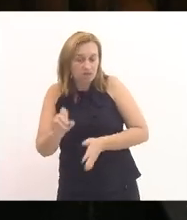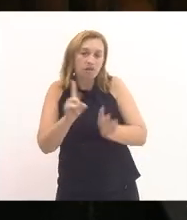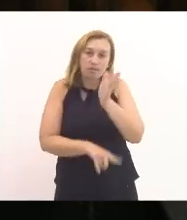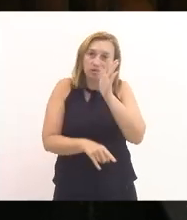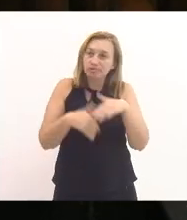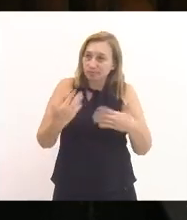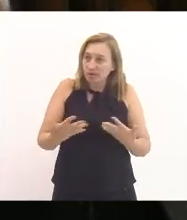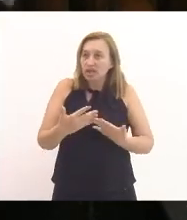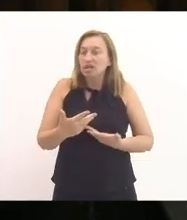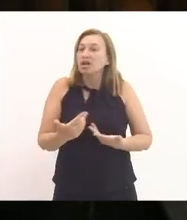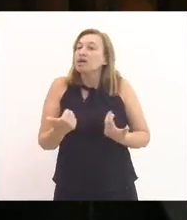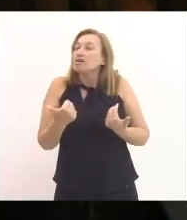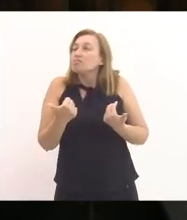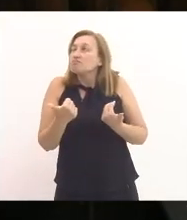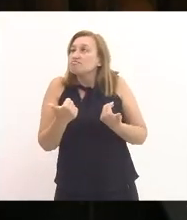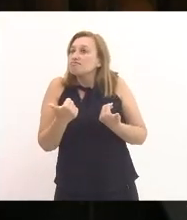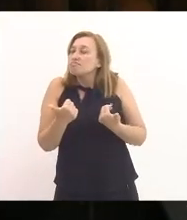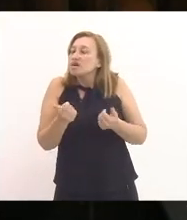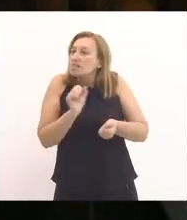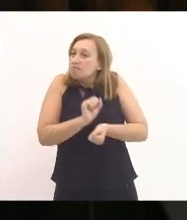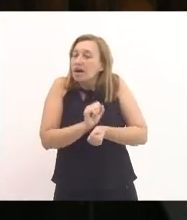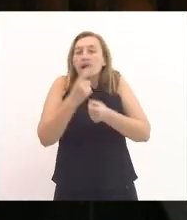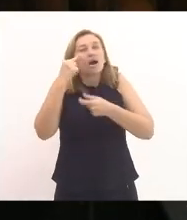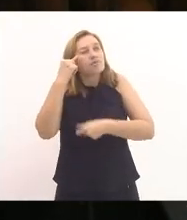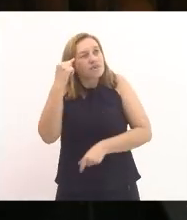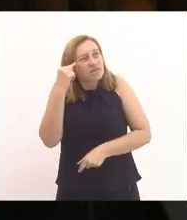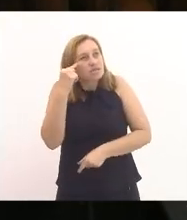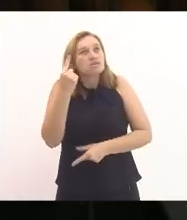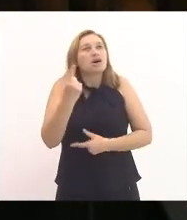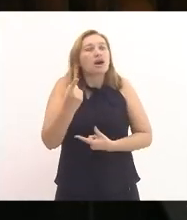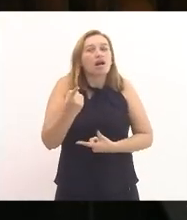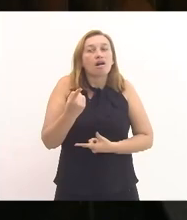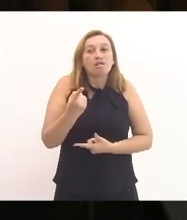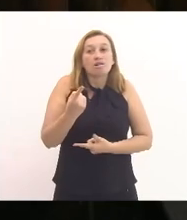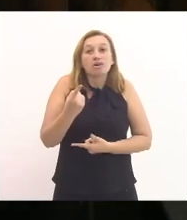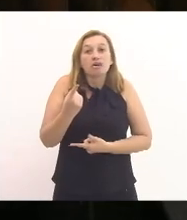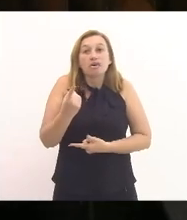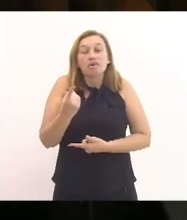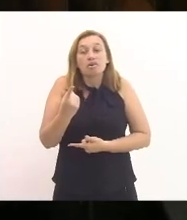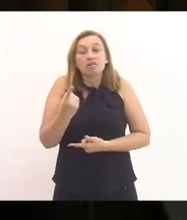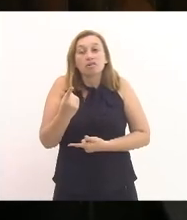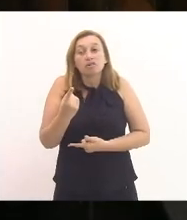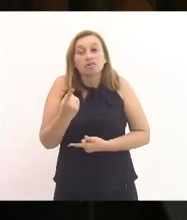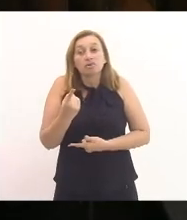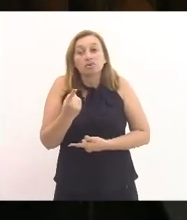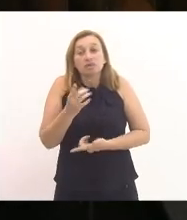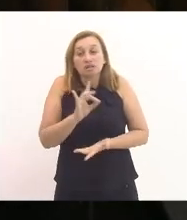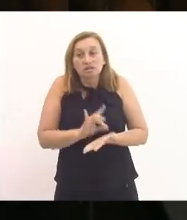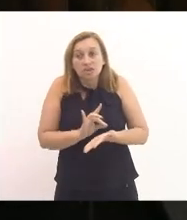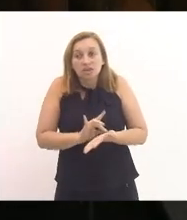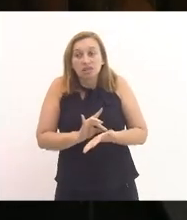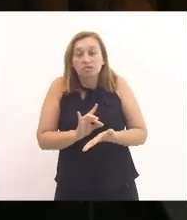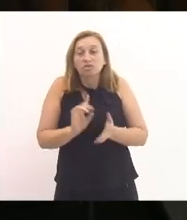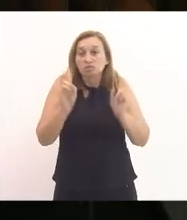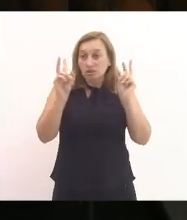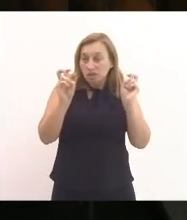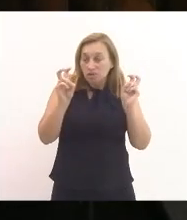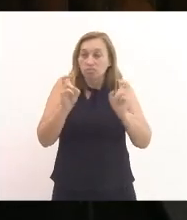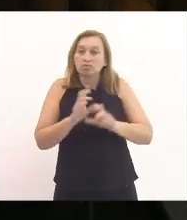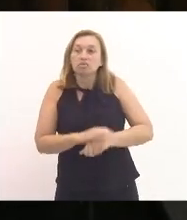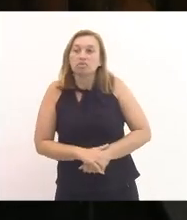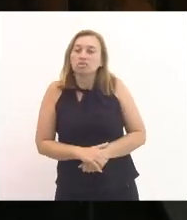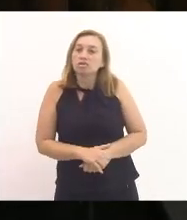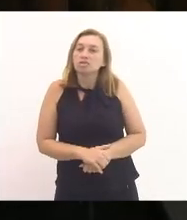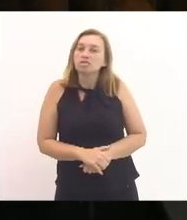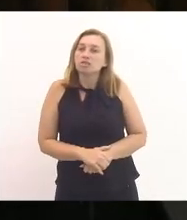a gente tem que parar para pensar e a gente se debruçar de uma vez por todas sobre essas questões